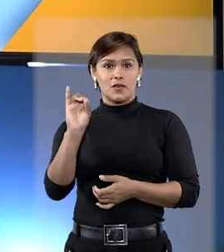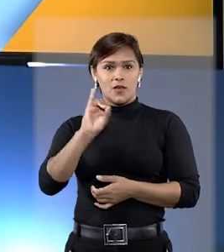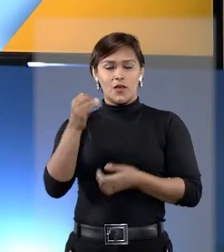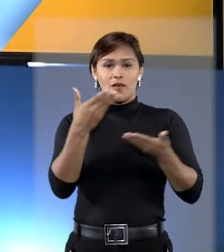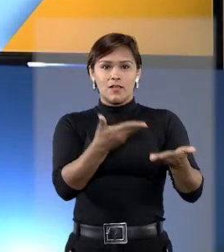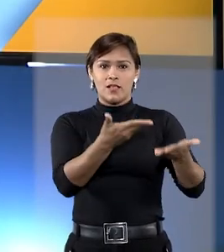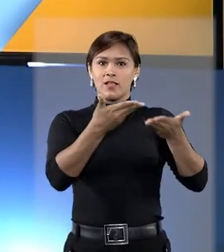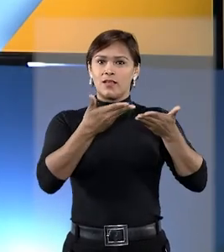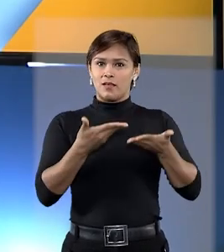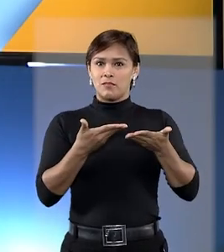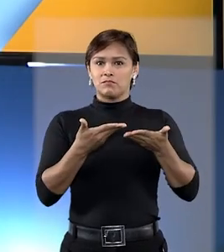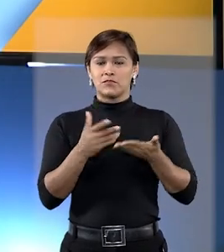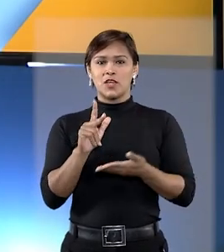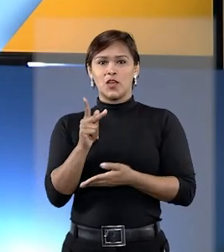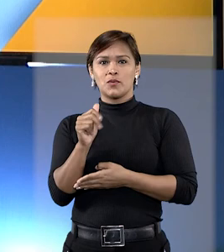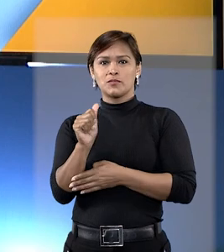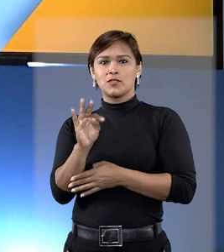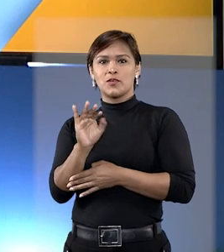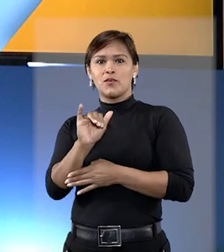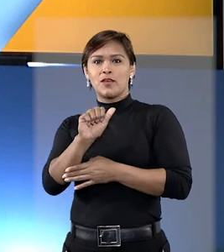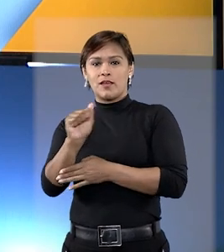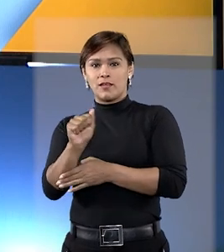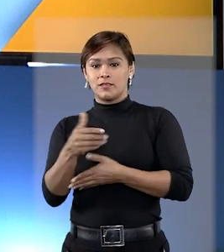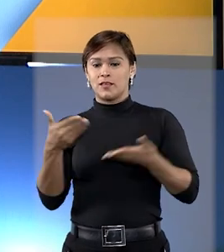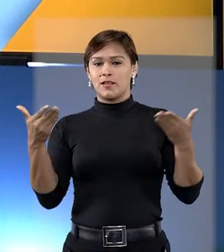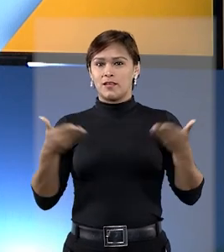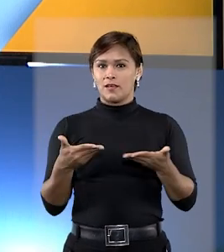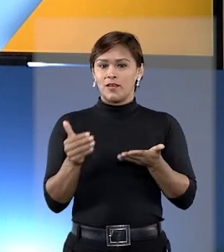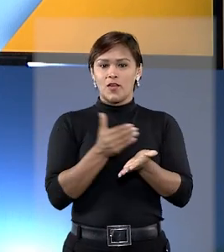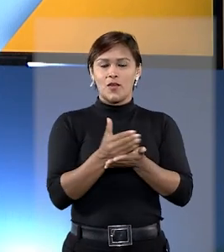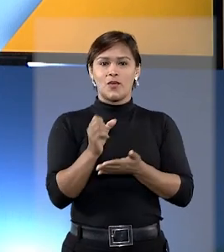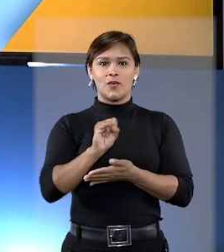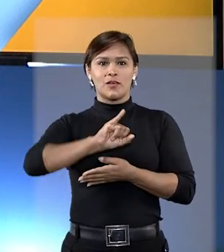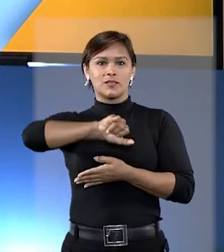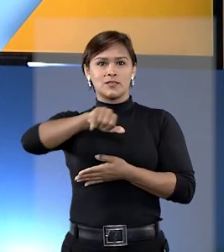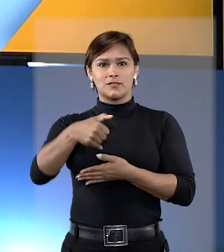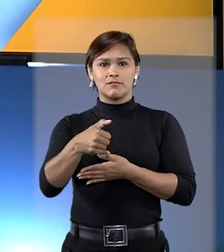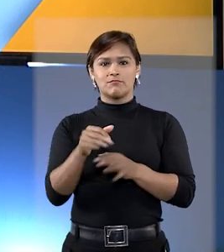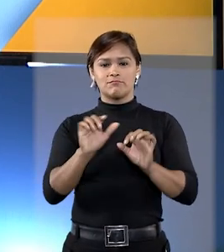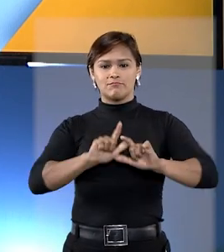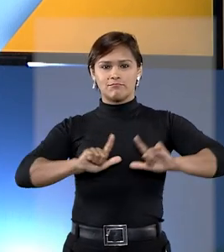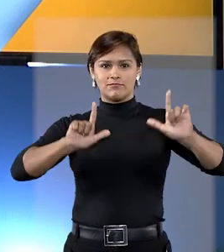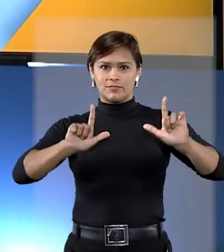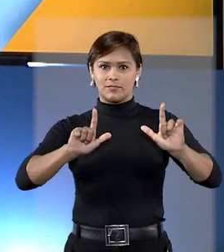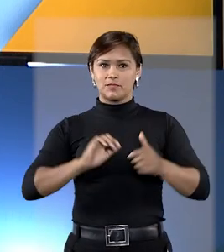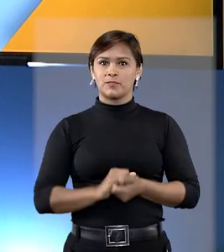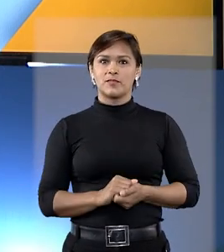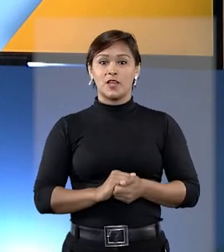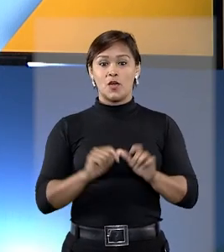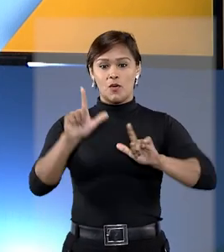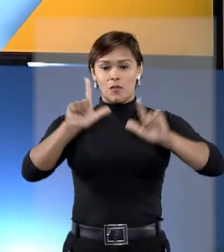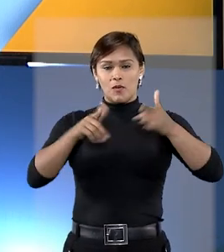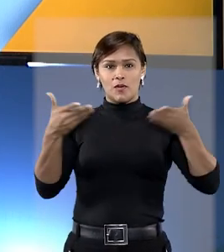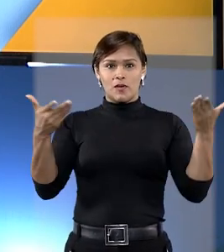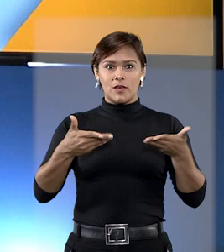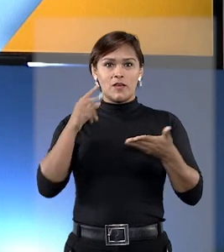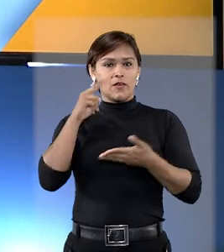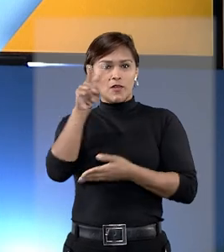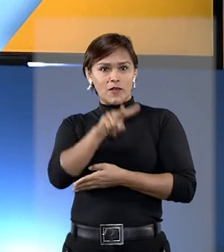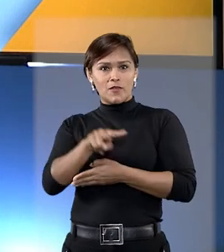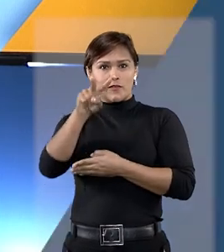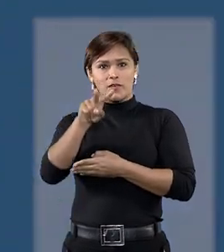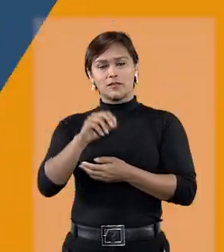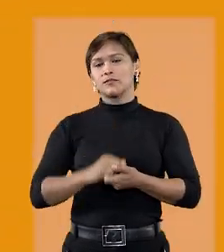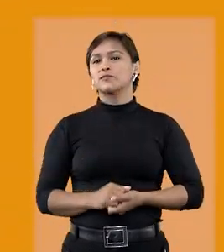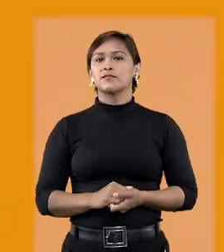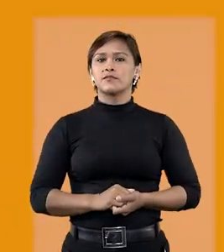Olá, seja muito bem-vindo. Eu sou Kátia Gomes e o STJ Notícias está no ar. No programa de hoje, você